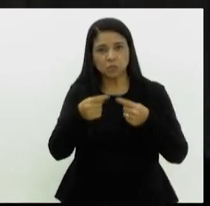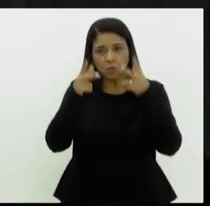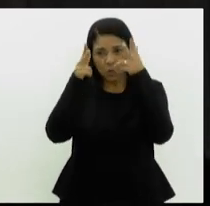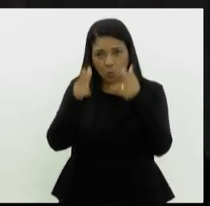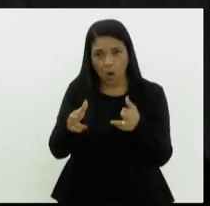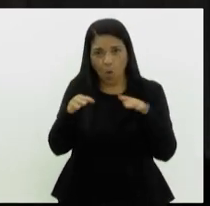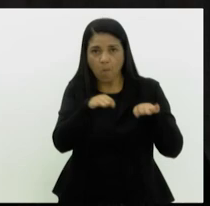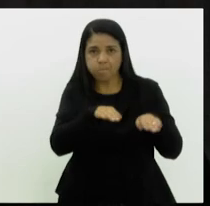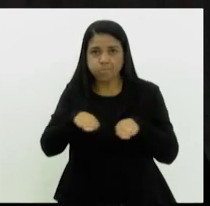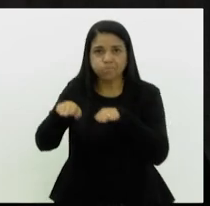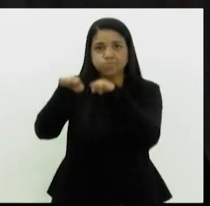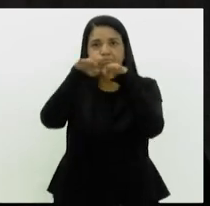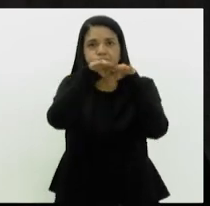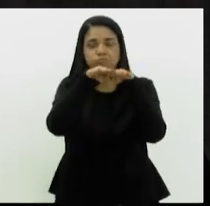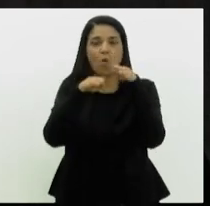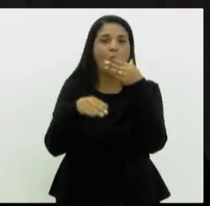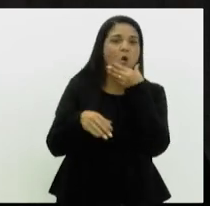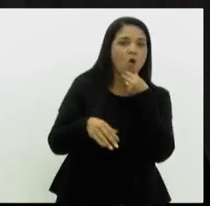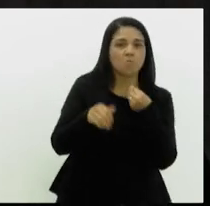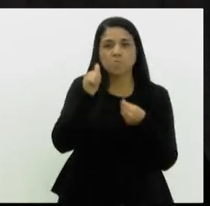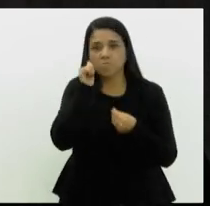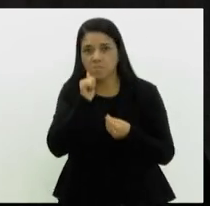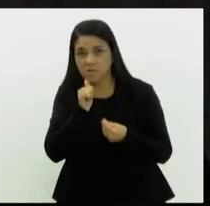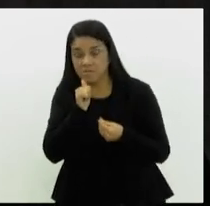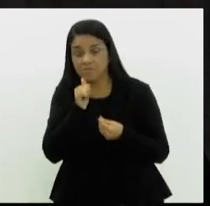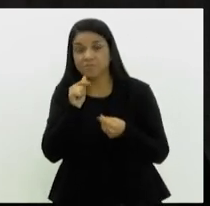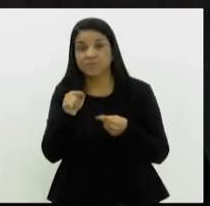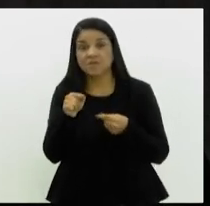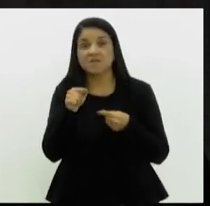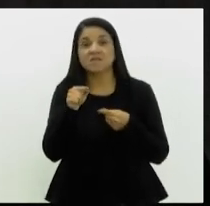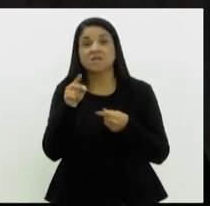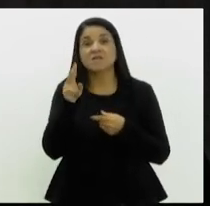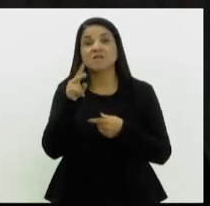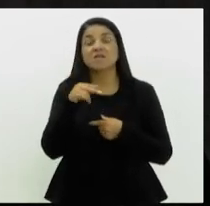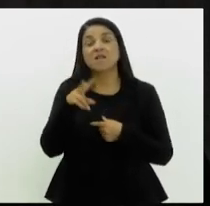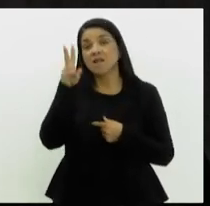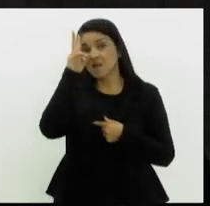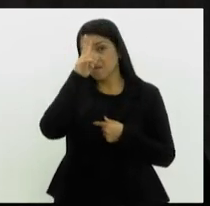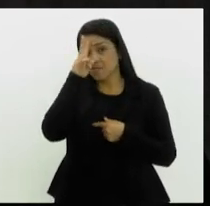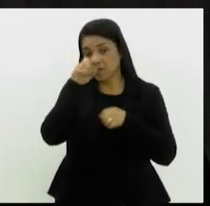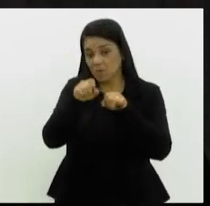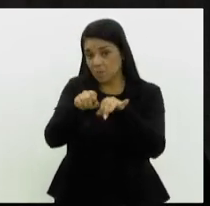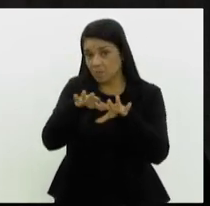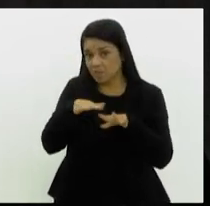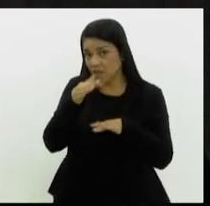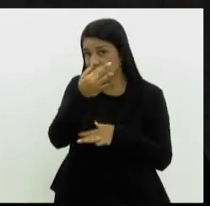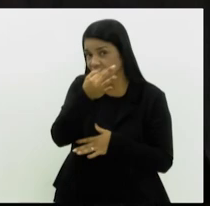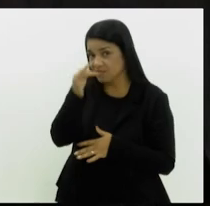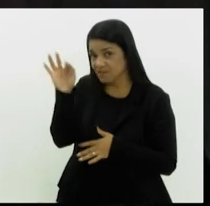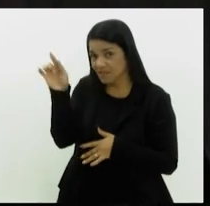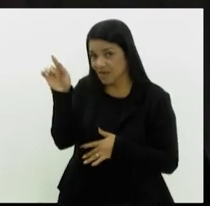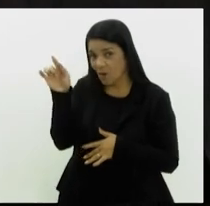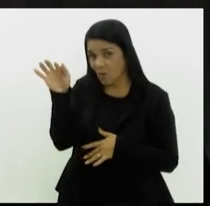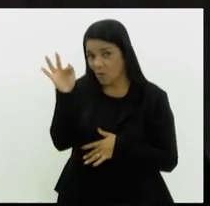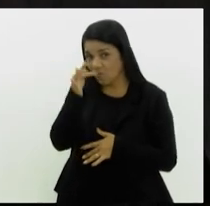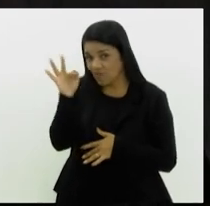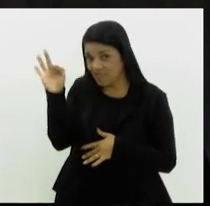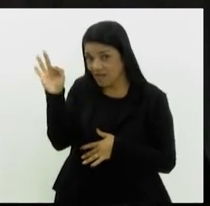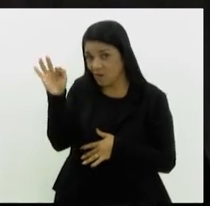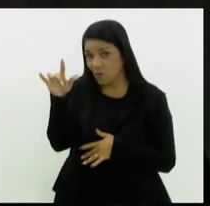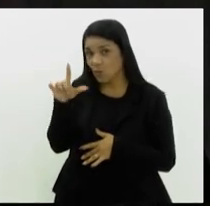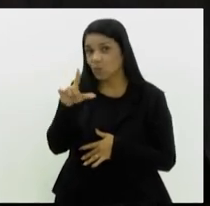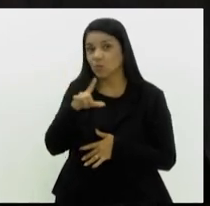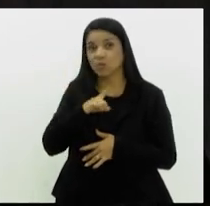gente precisa lembrar que o fato do plenário federal ter passado a ter banheiro para